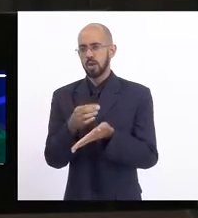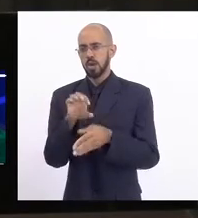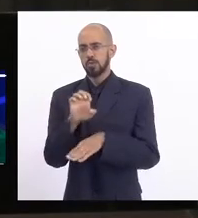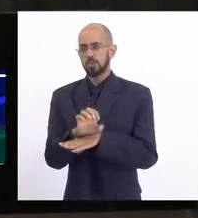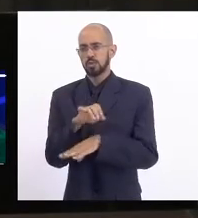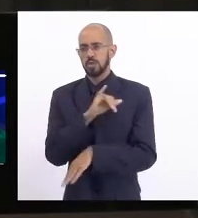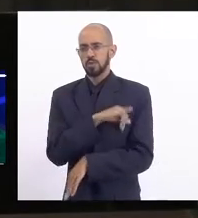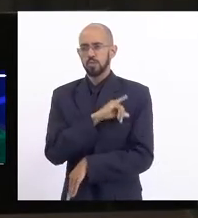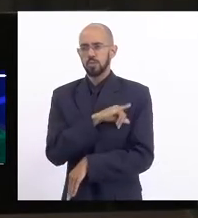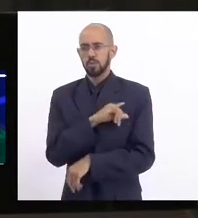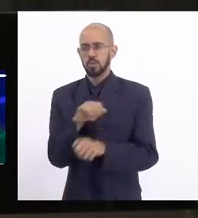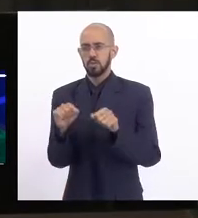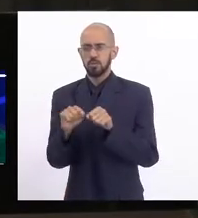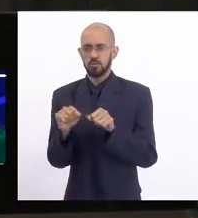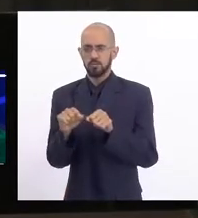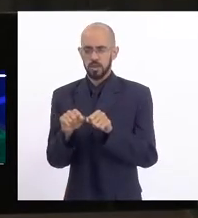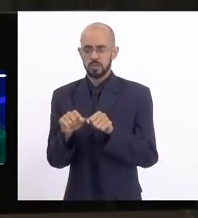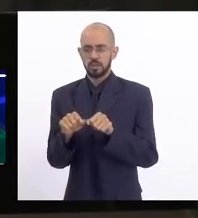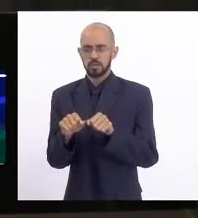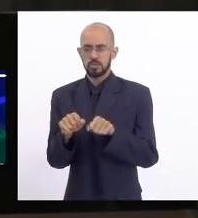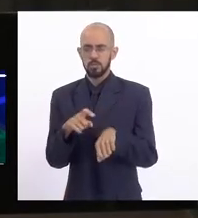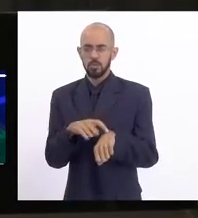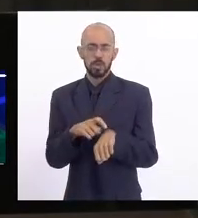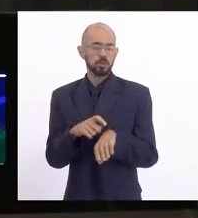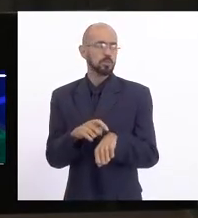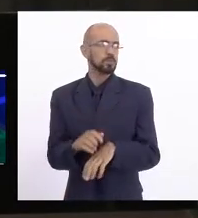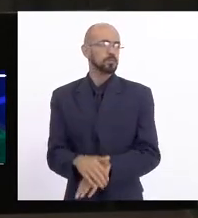estava negociando naquela época.